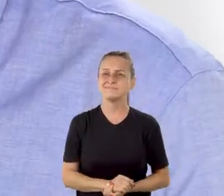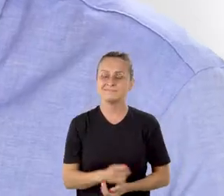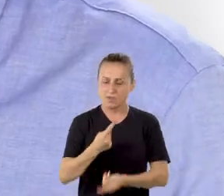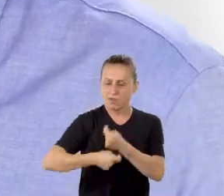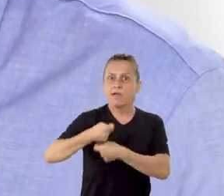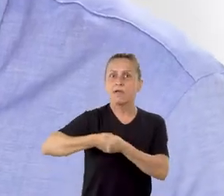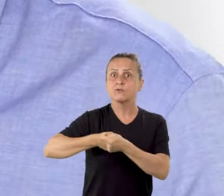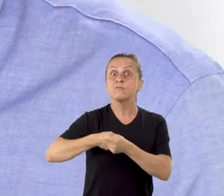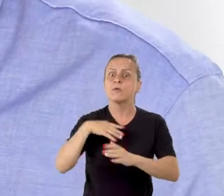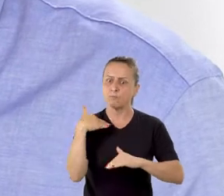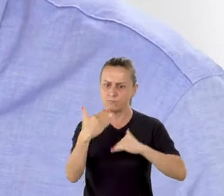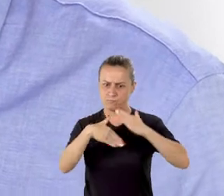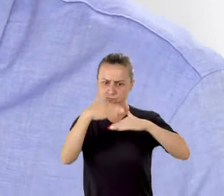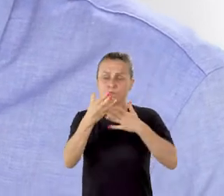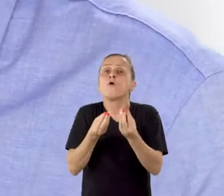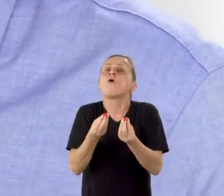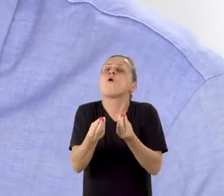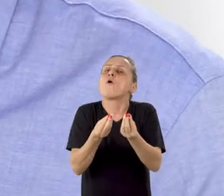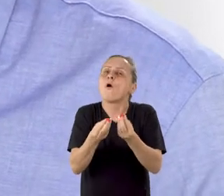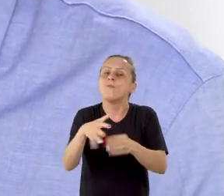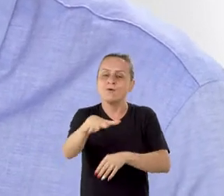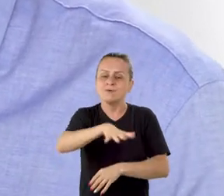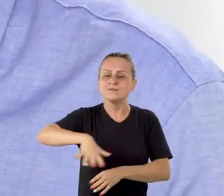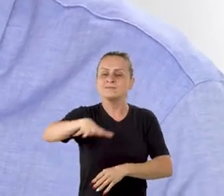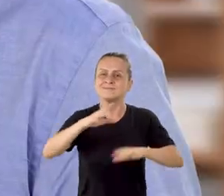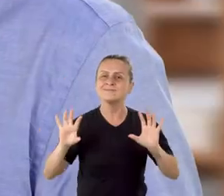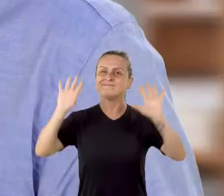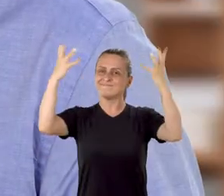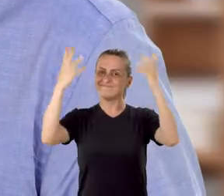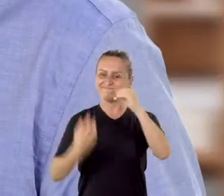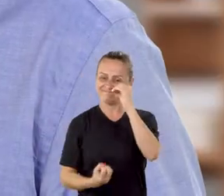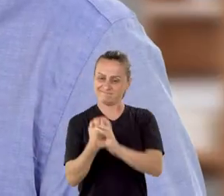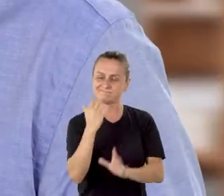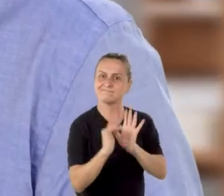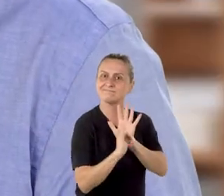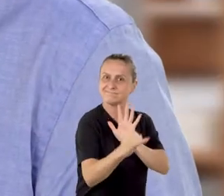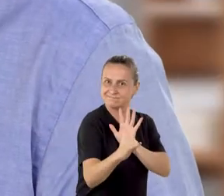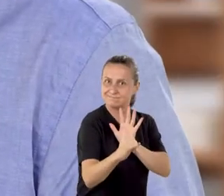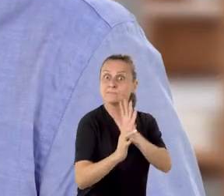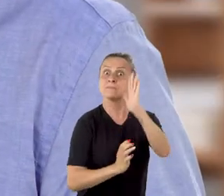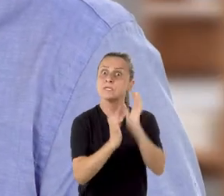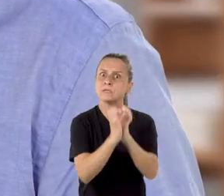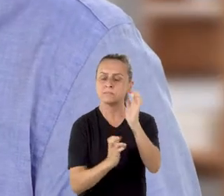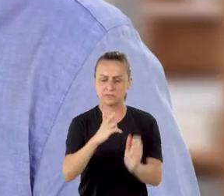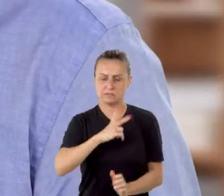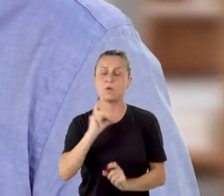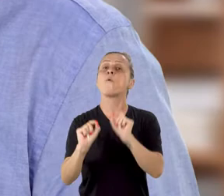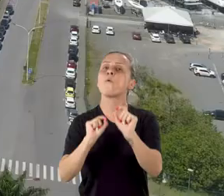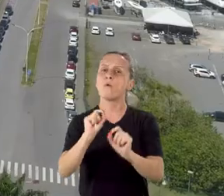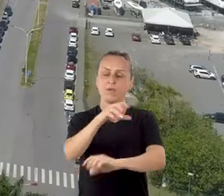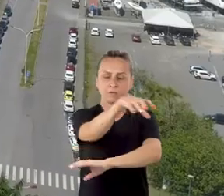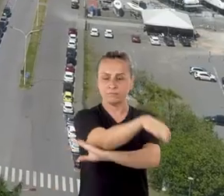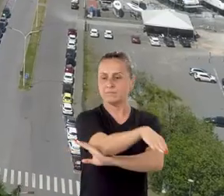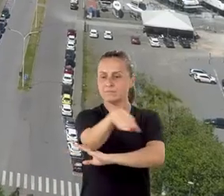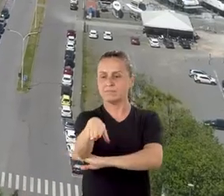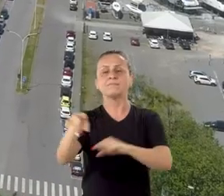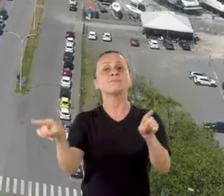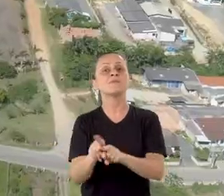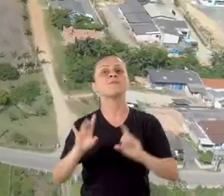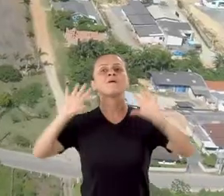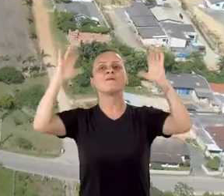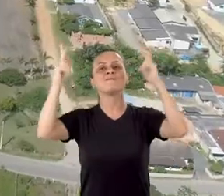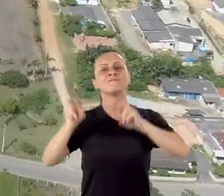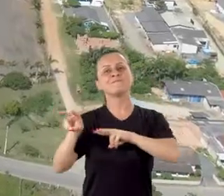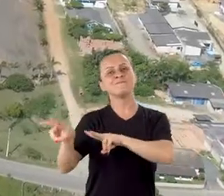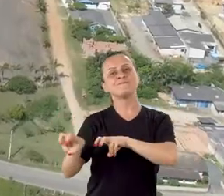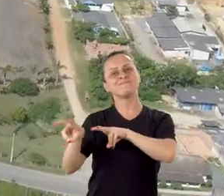A economia vai crescer com o setor de eventos. Nós vamos lançar um edital e passar para a iniciativa privada o centro de eventos e